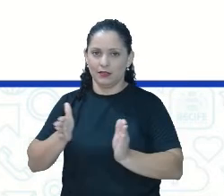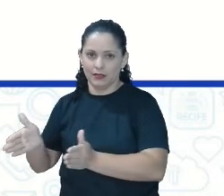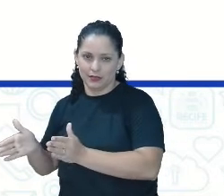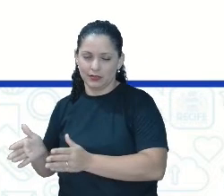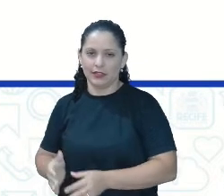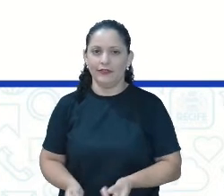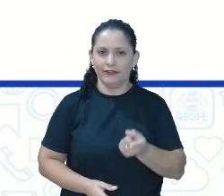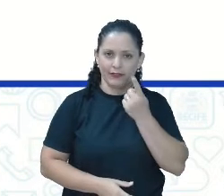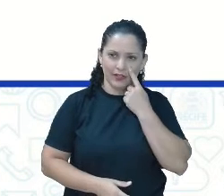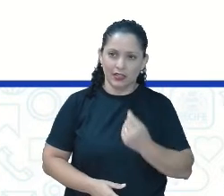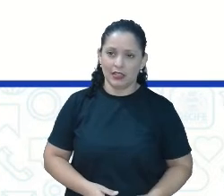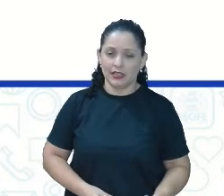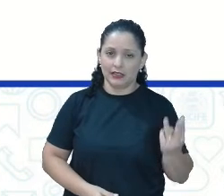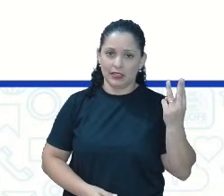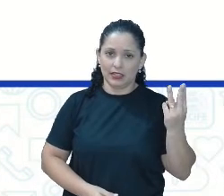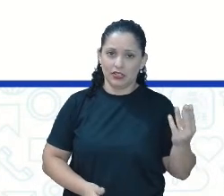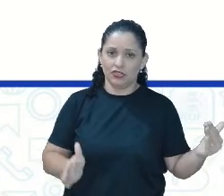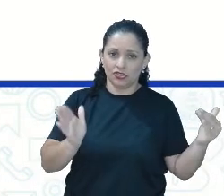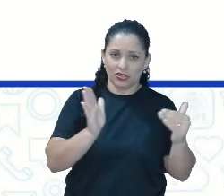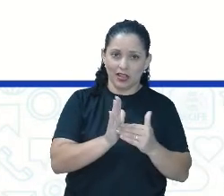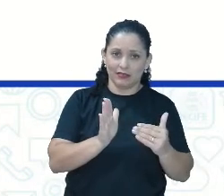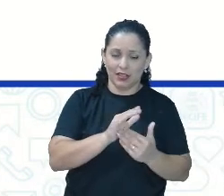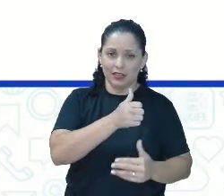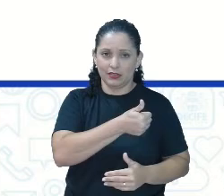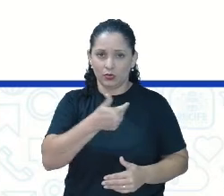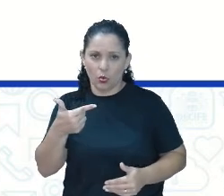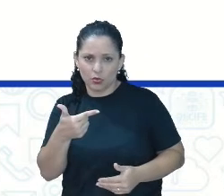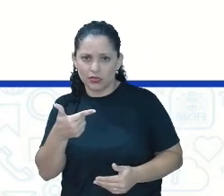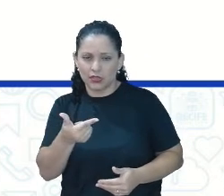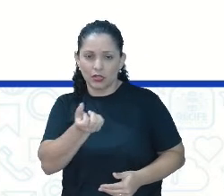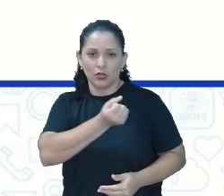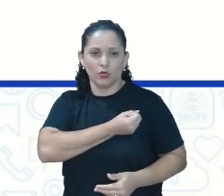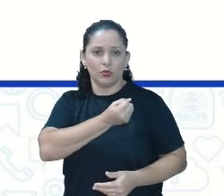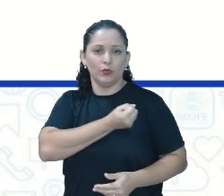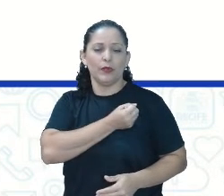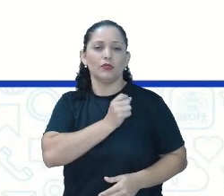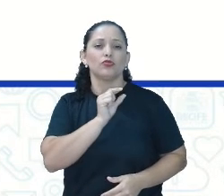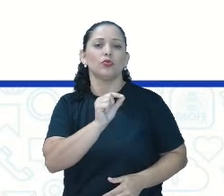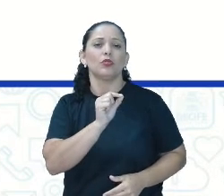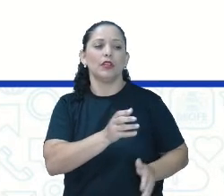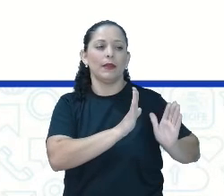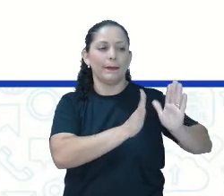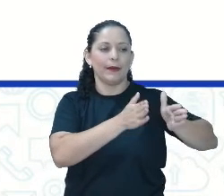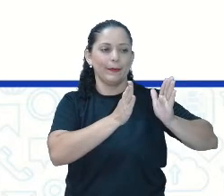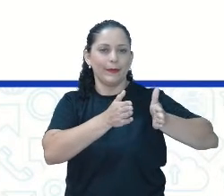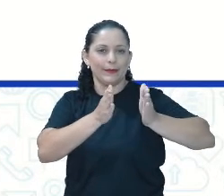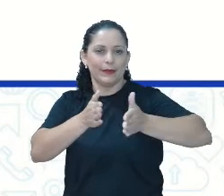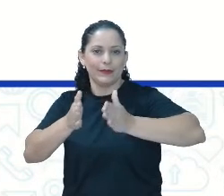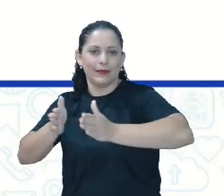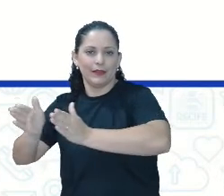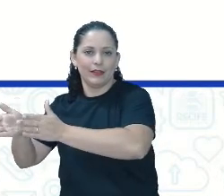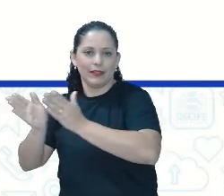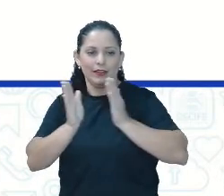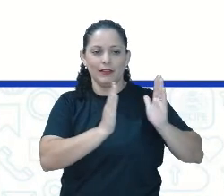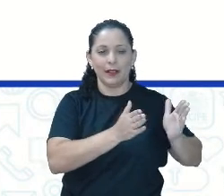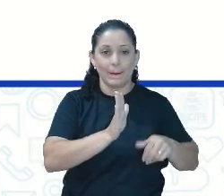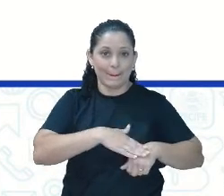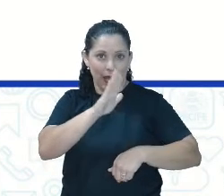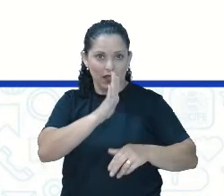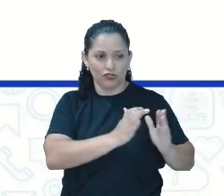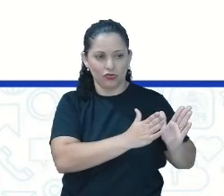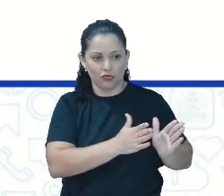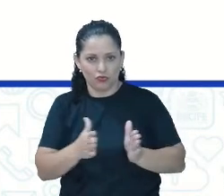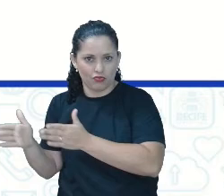que do 3 ao 12, os números estão em ordem crescente, certo? Eu estou aumentando